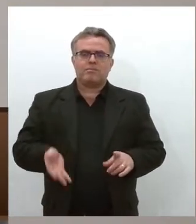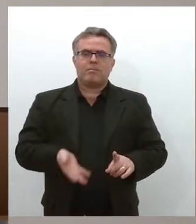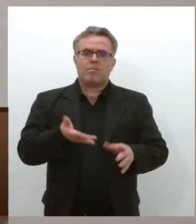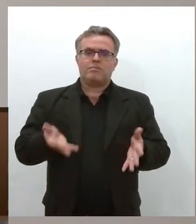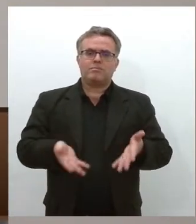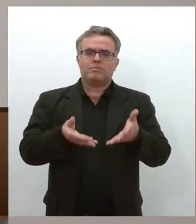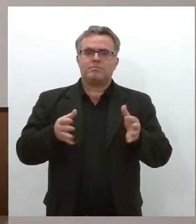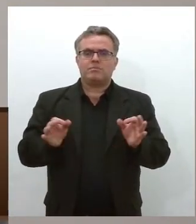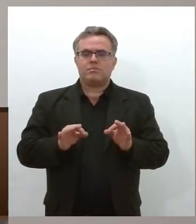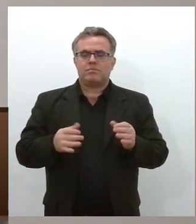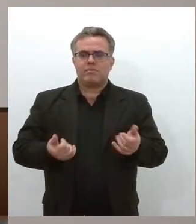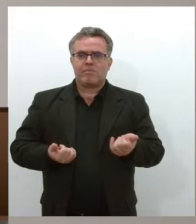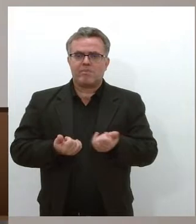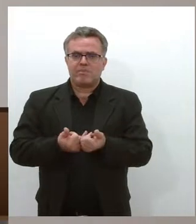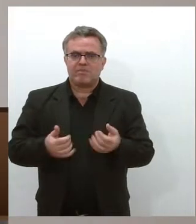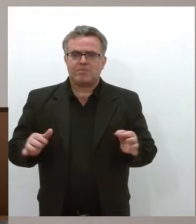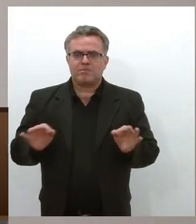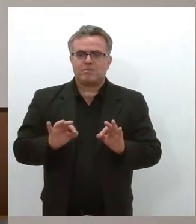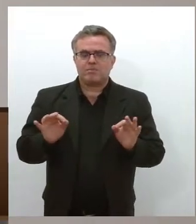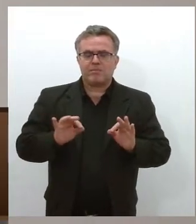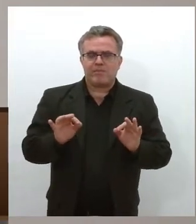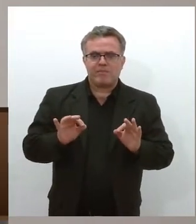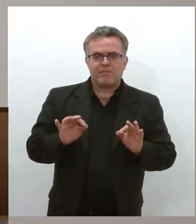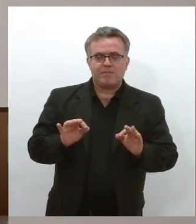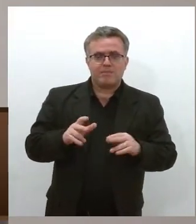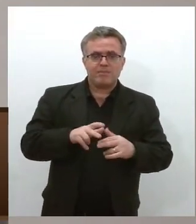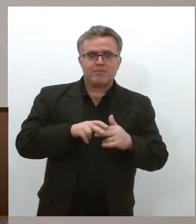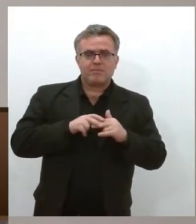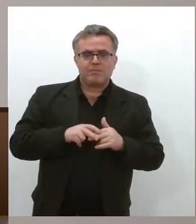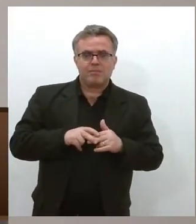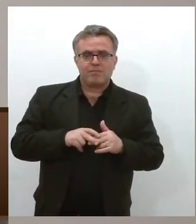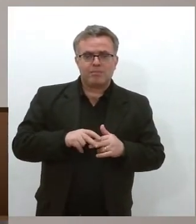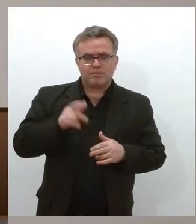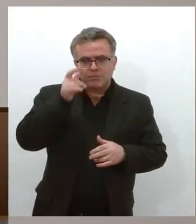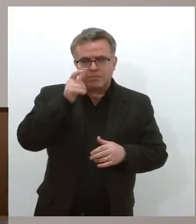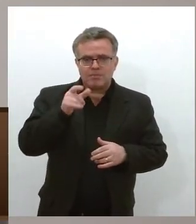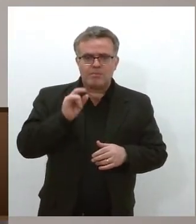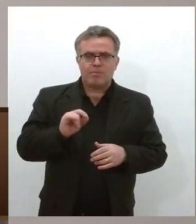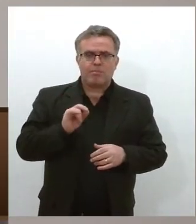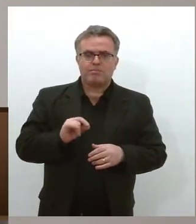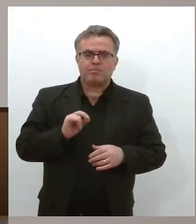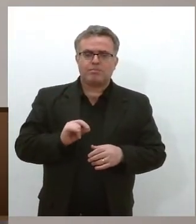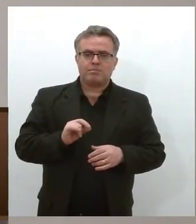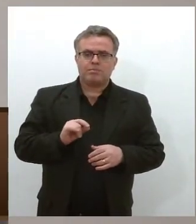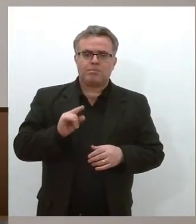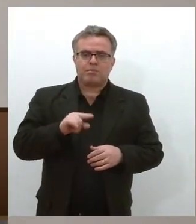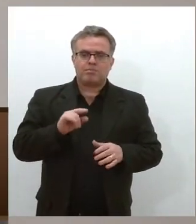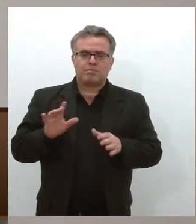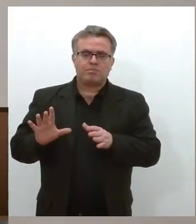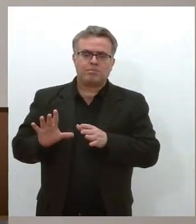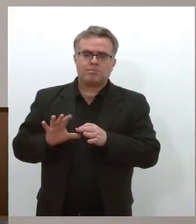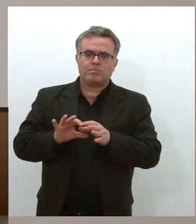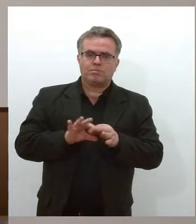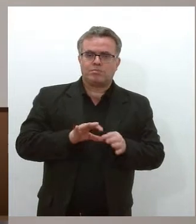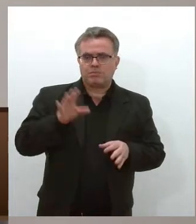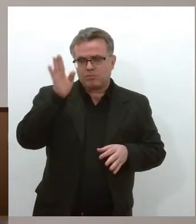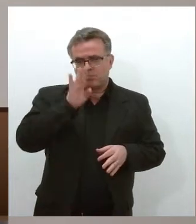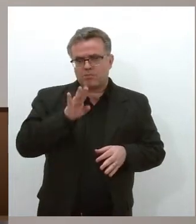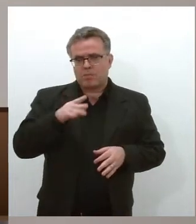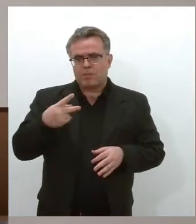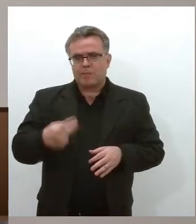apoiadores. E é até interessante a gente falar também que nesse contexto de Brasil, nós temos uma